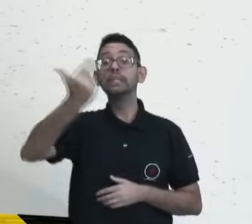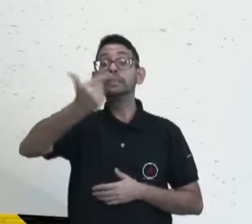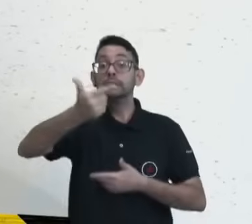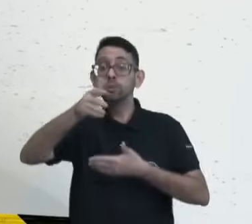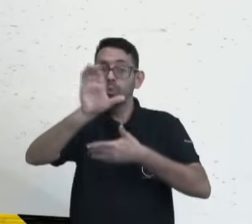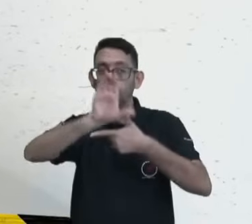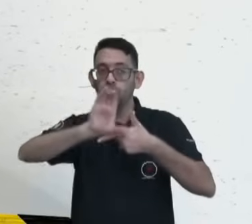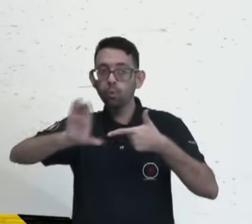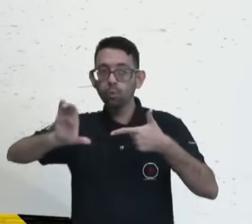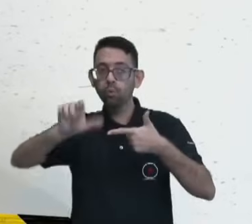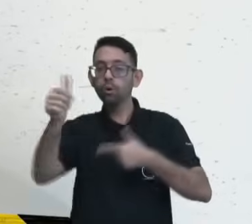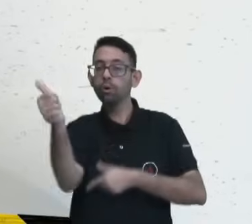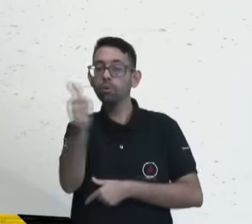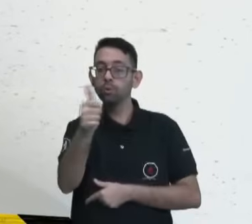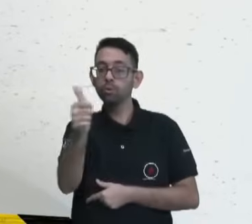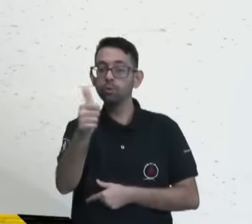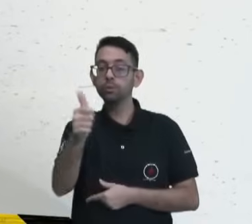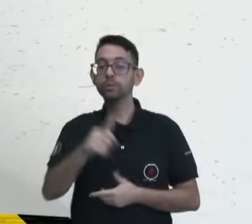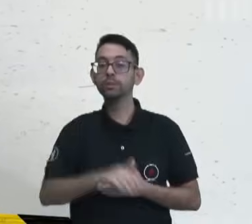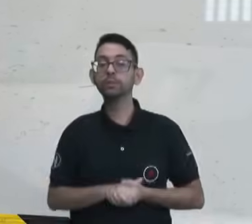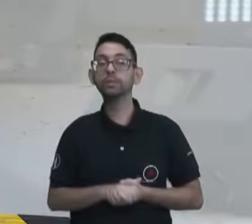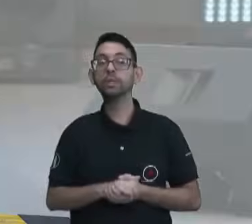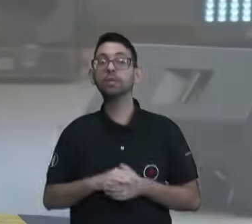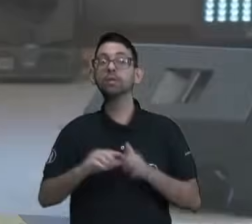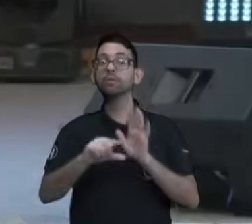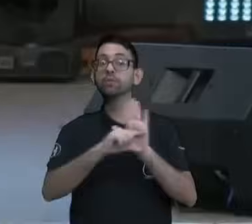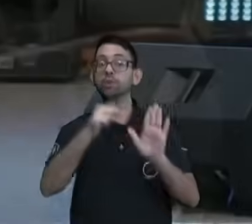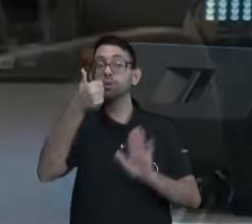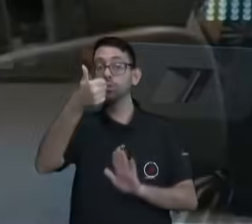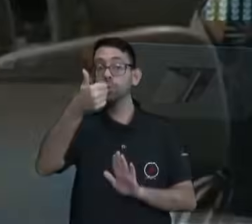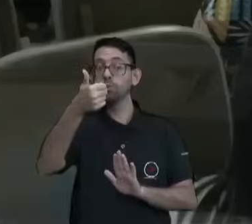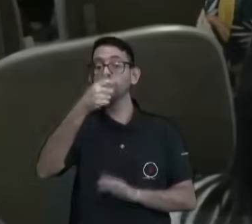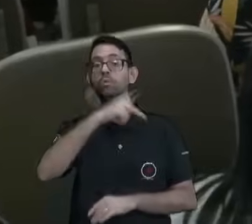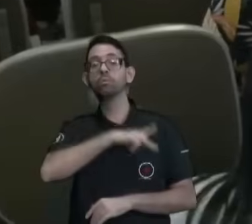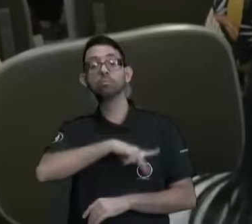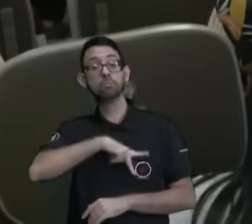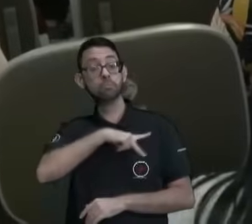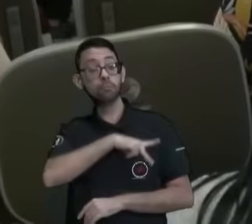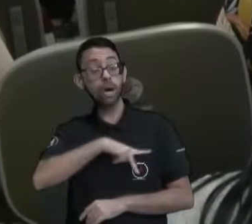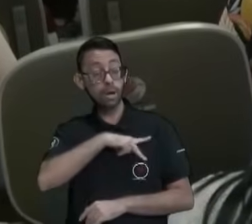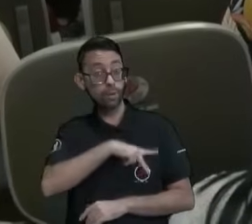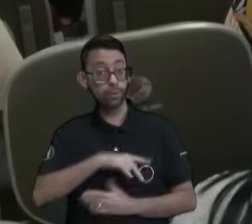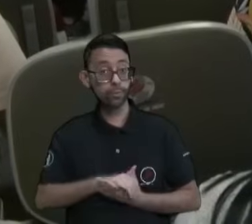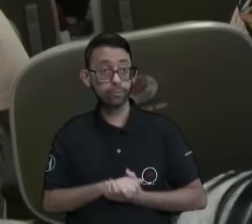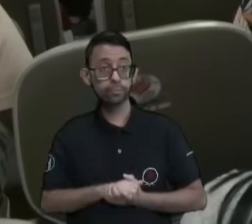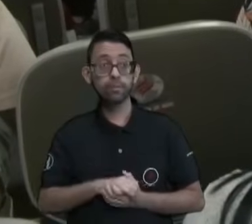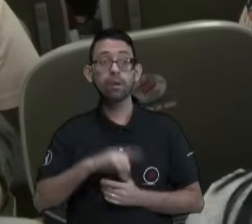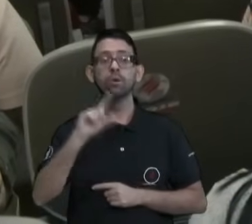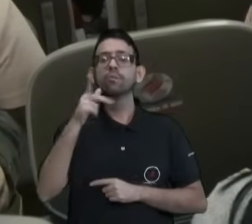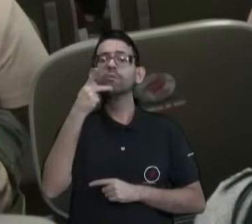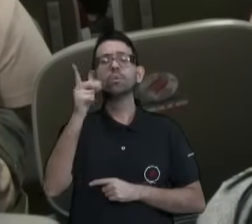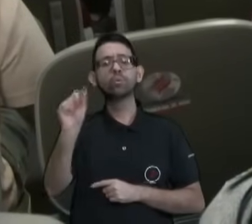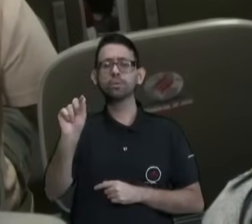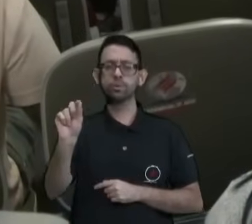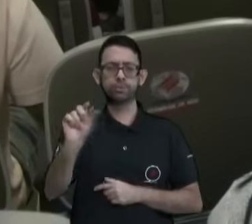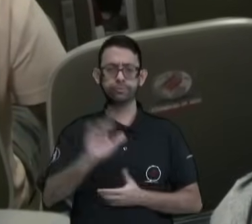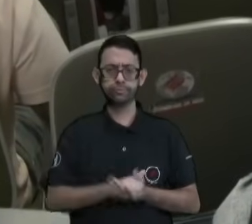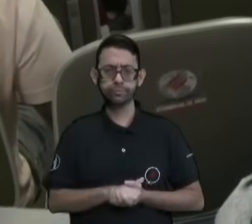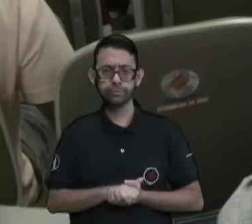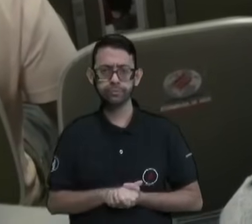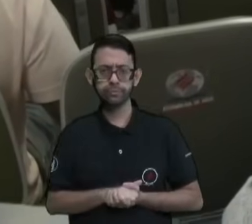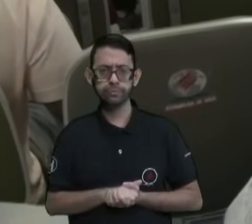11 o versículo primeiro o apóstolo Paulo na sua jaqu isso é ele falando dele mesmo uma coisa que ele não gostava de